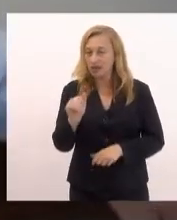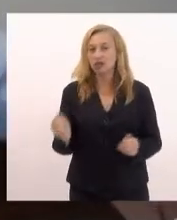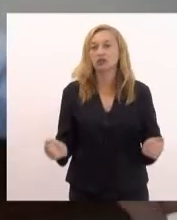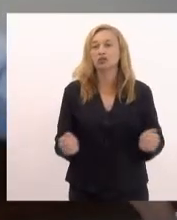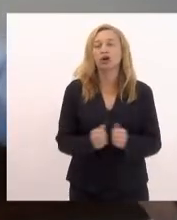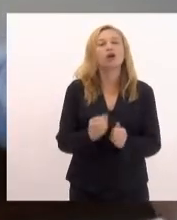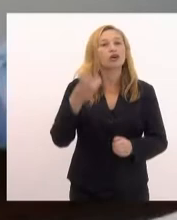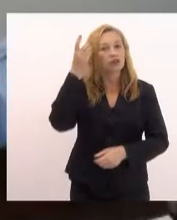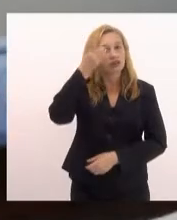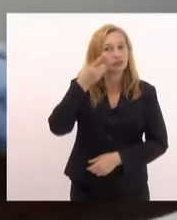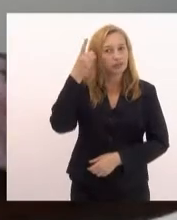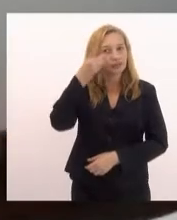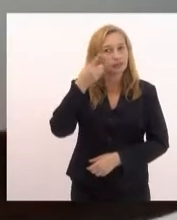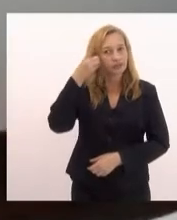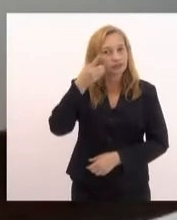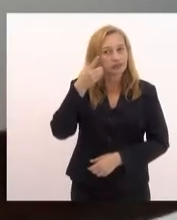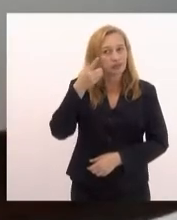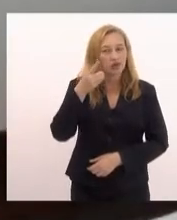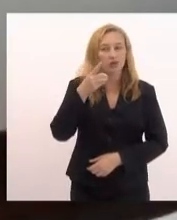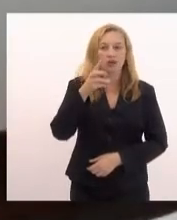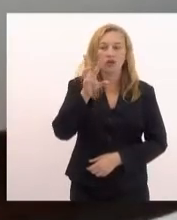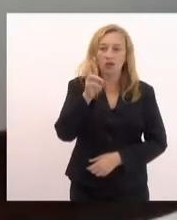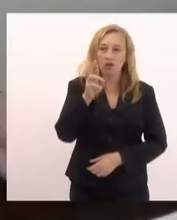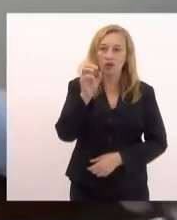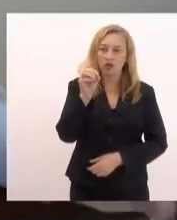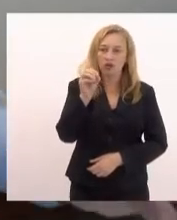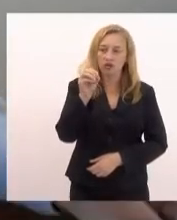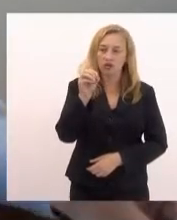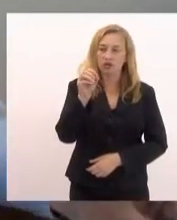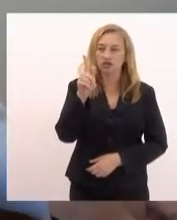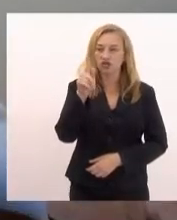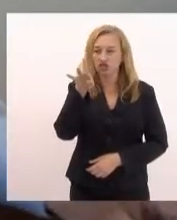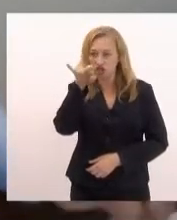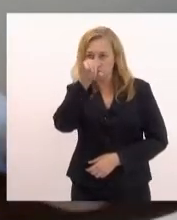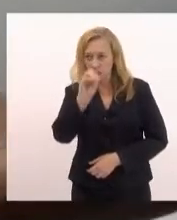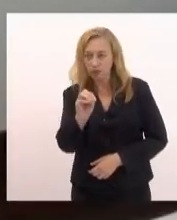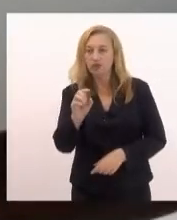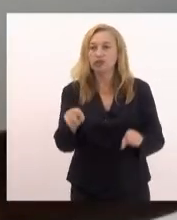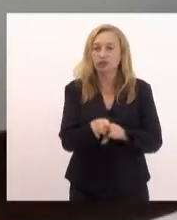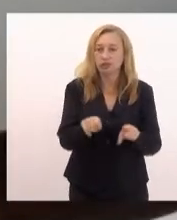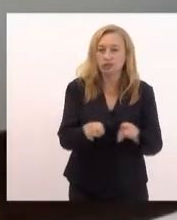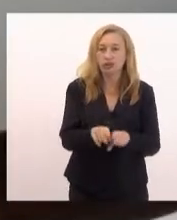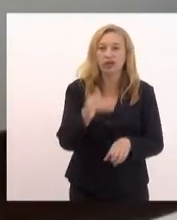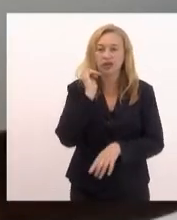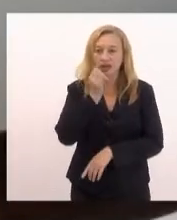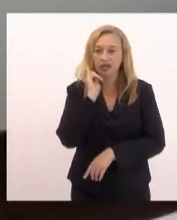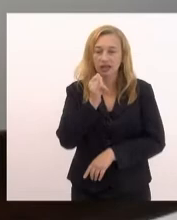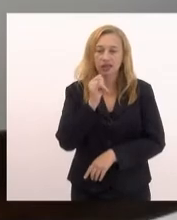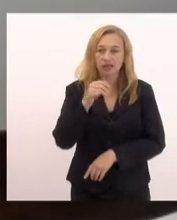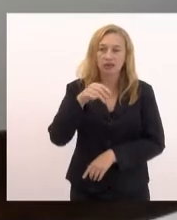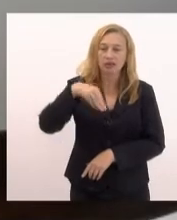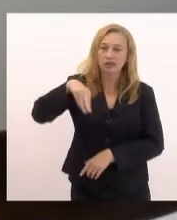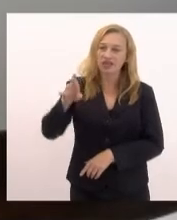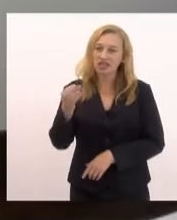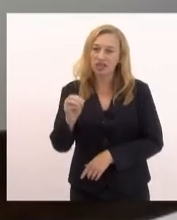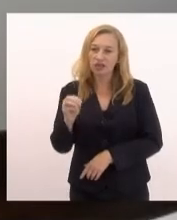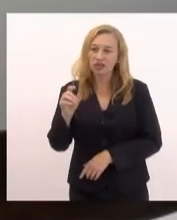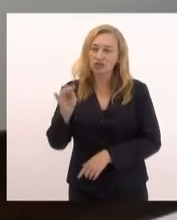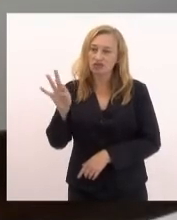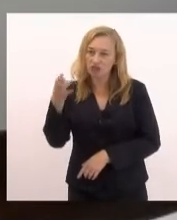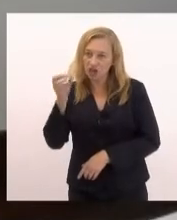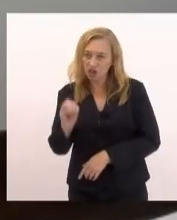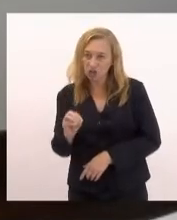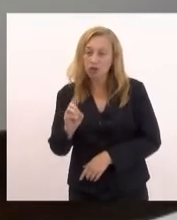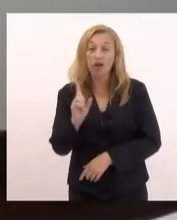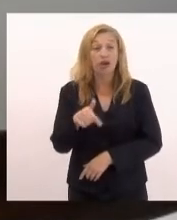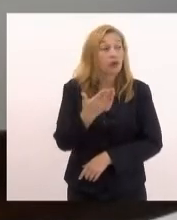pelo deputado Rogério Lisboa e relatada pelo então deputado estadual Marcelo Freixo, era membro da CPI. Então, a Marielle era uma